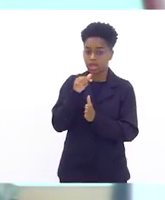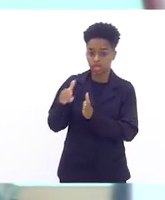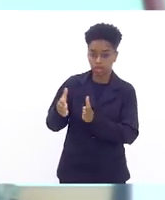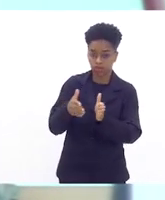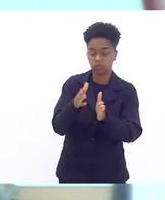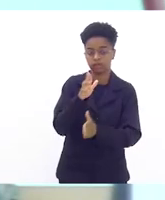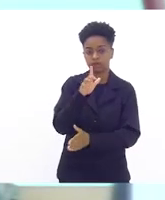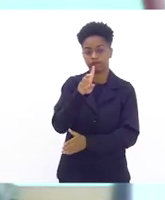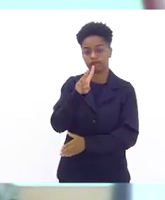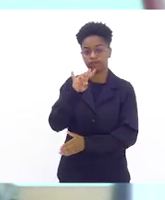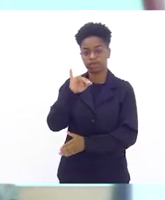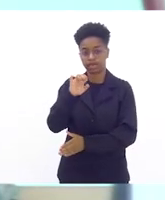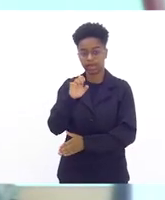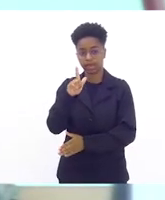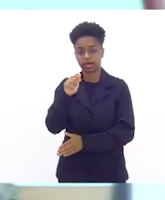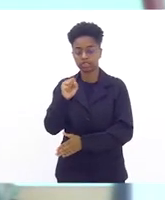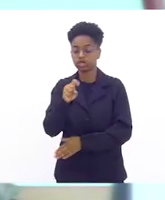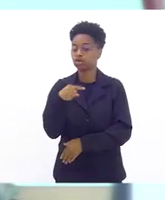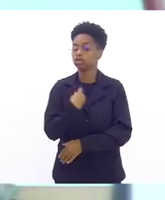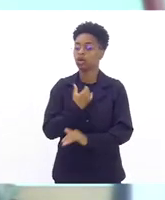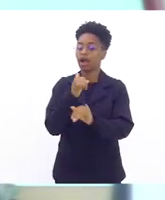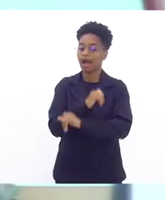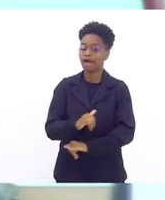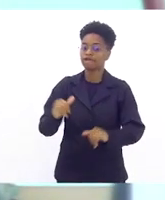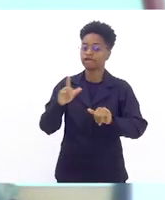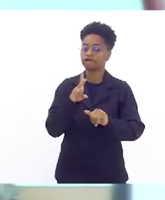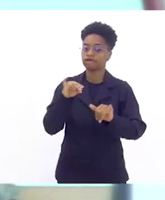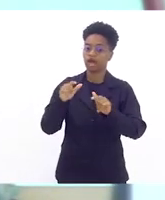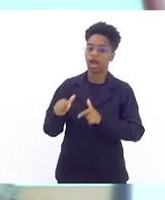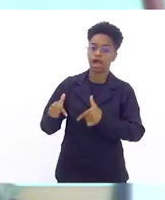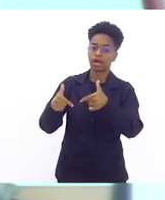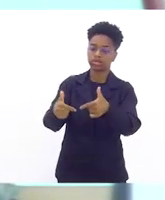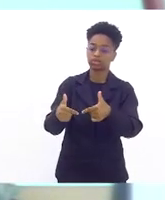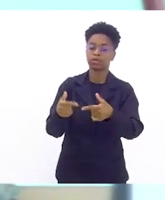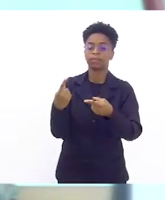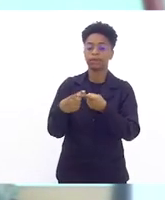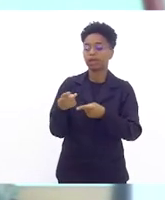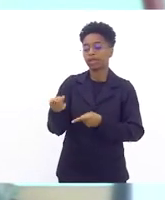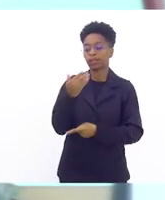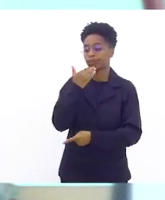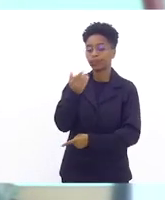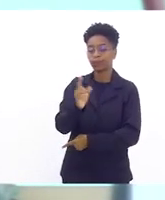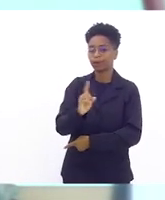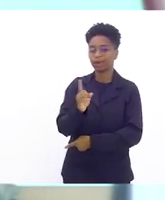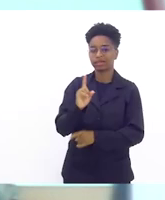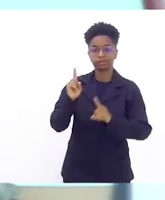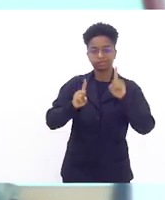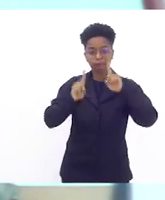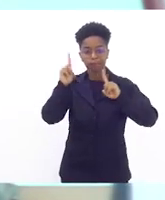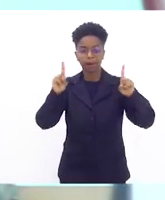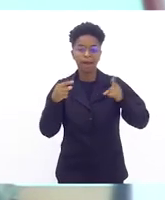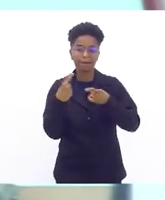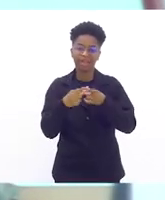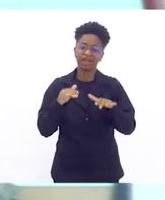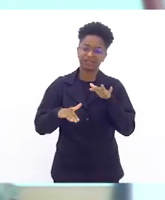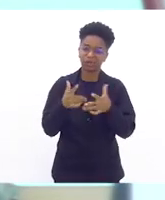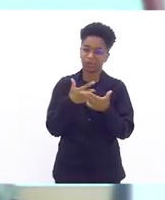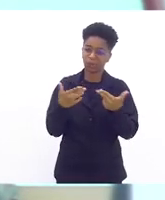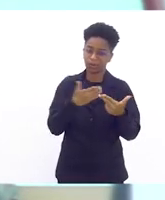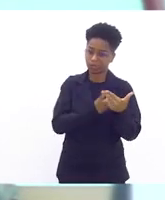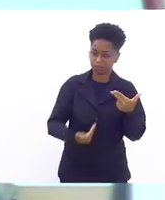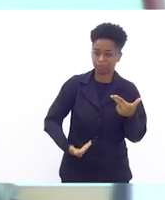e tal a gente avisa que vai fazer aquela aquela intervenção para que eles não licitem porque a gente sabe que a coisa pública às vezes demora um pouco